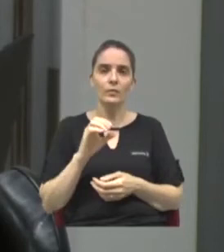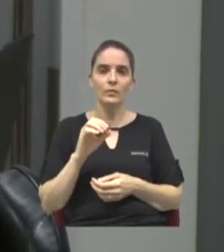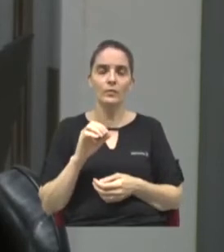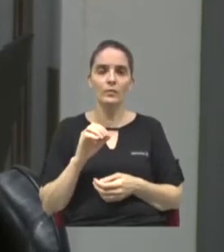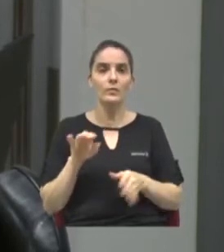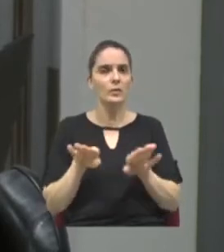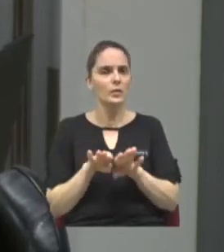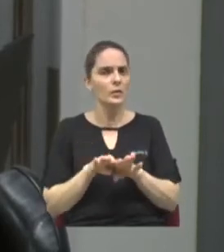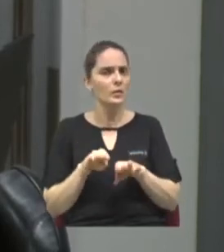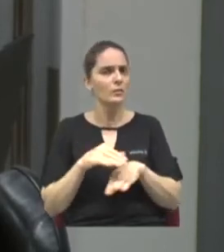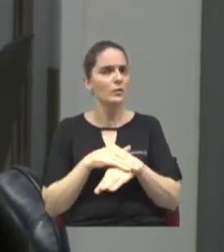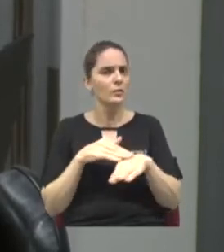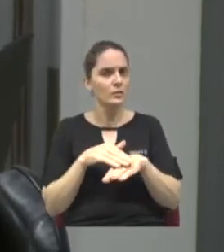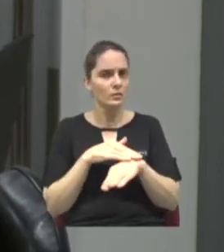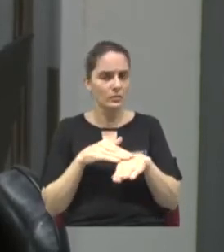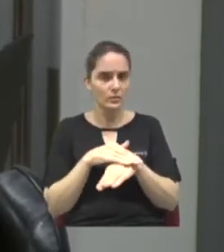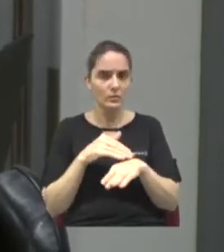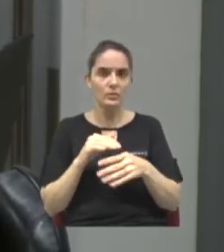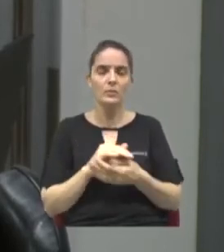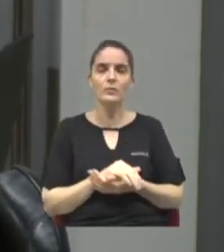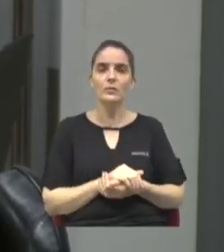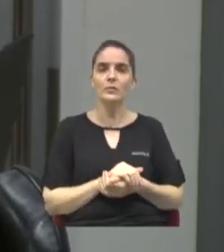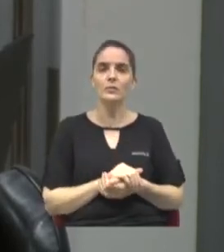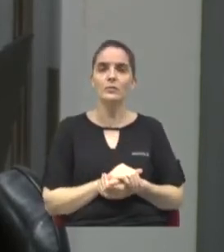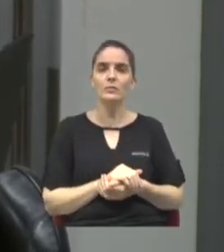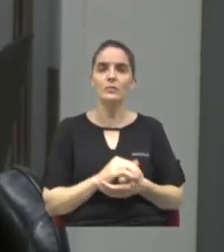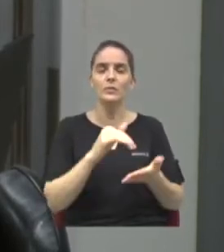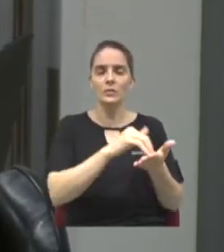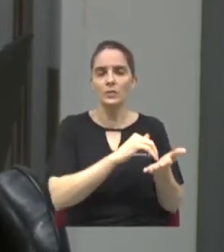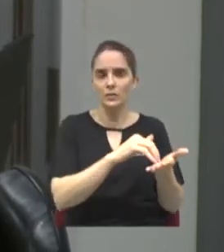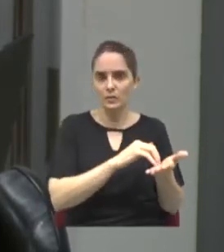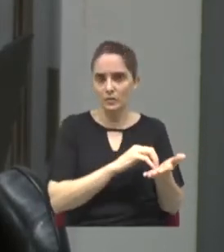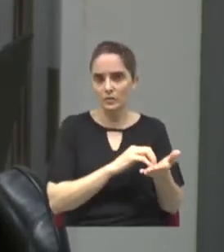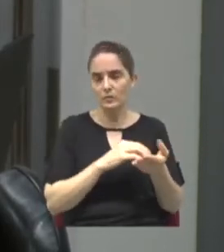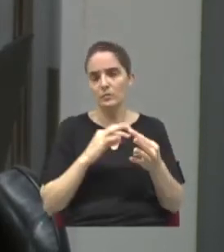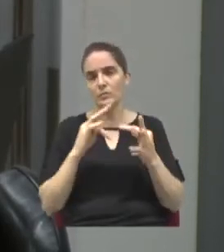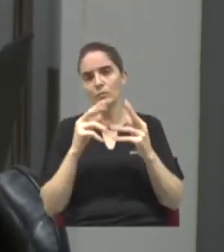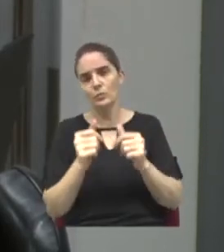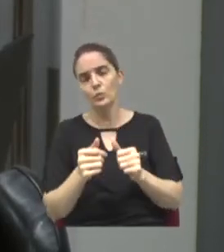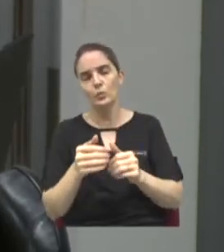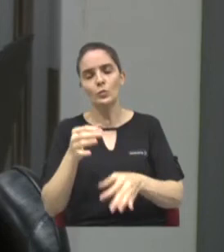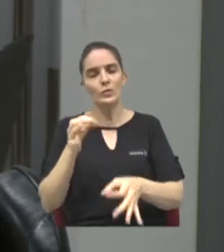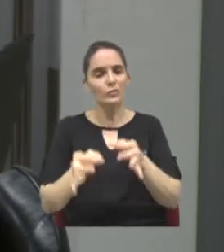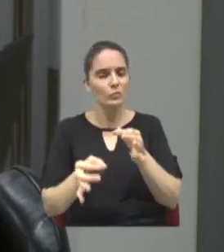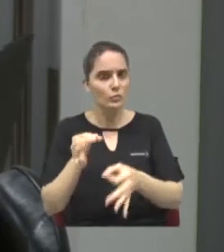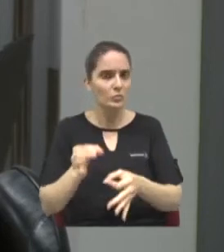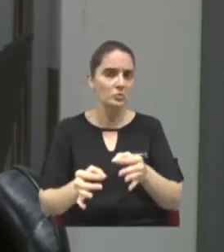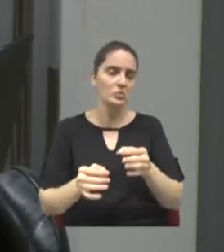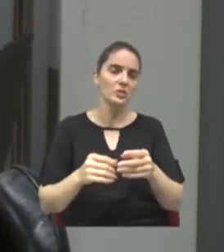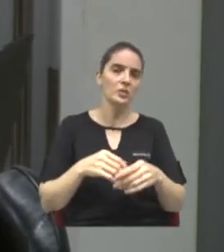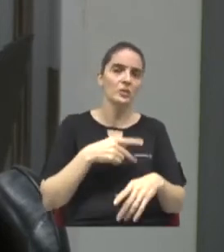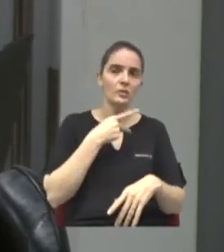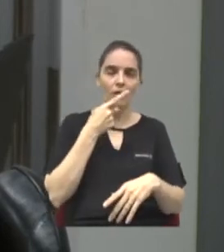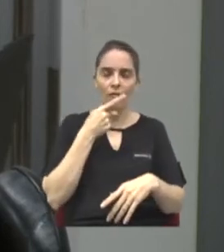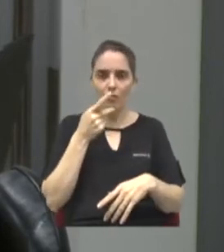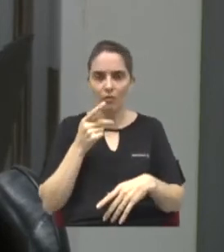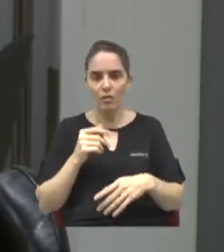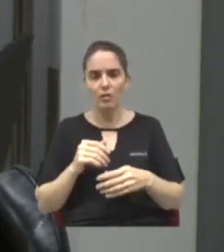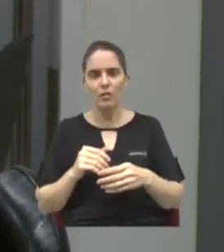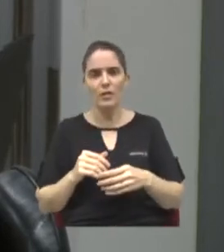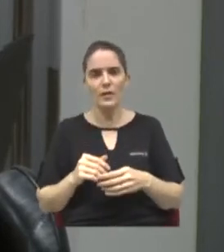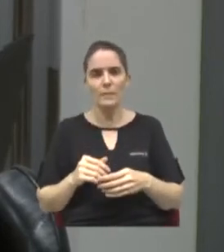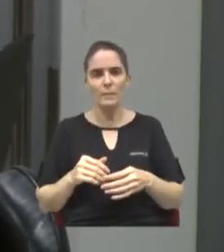conversamos com ele também, tivemos reunião na Secretaria, toda essa questão da judicialização, essa questão da defensoria,